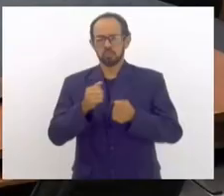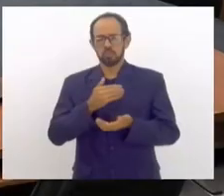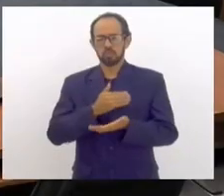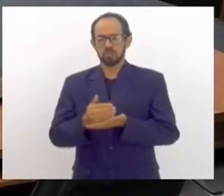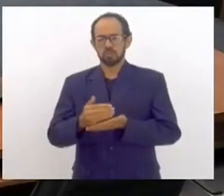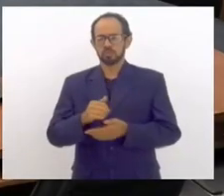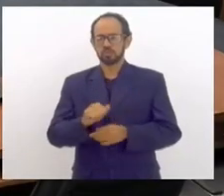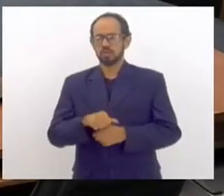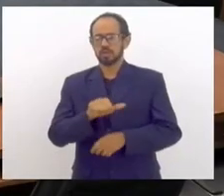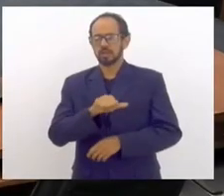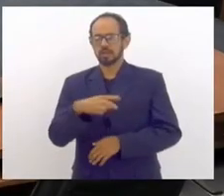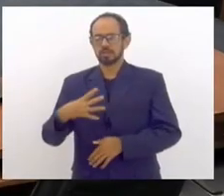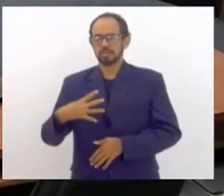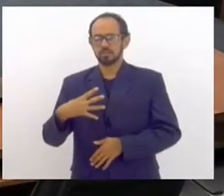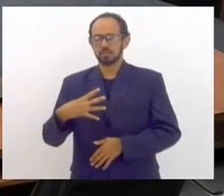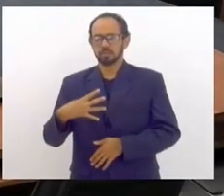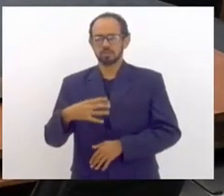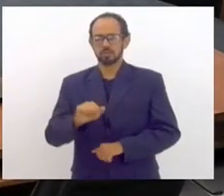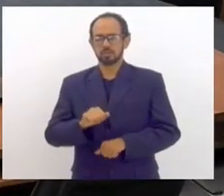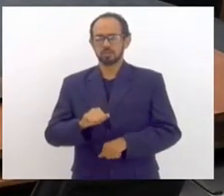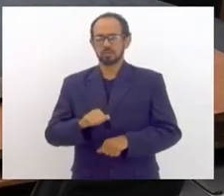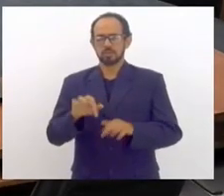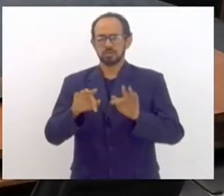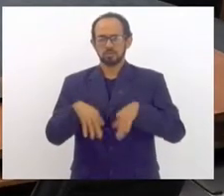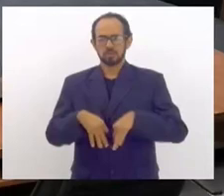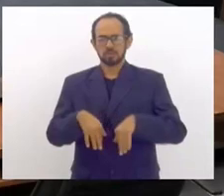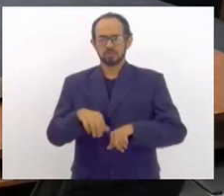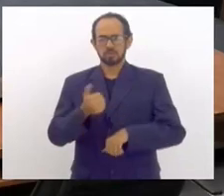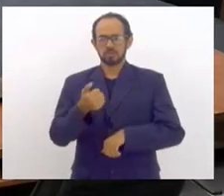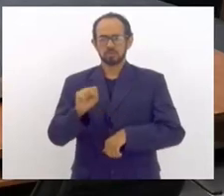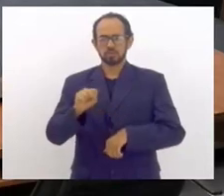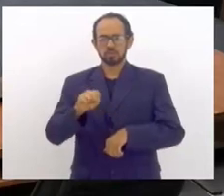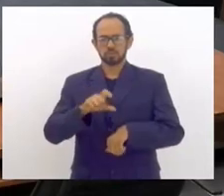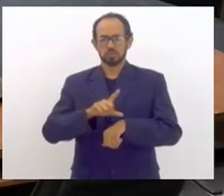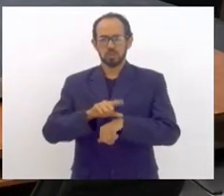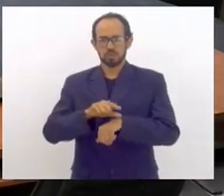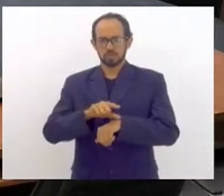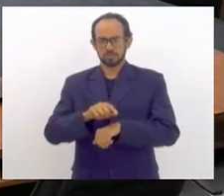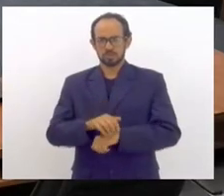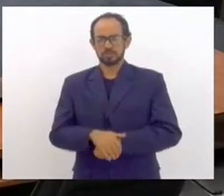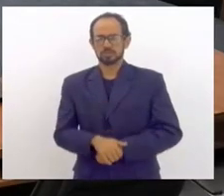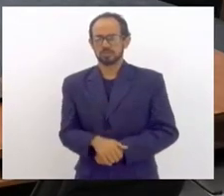inicia às 14 horas e encerrou-se às 18 horas.